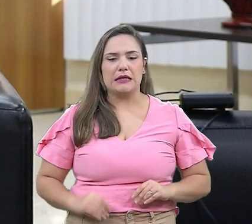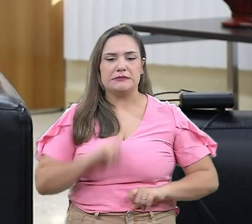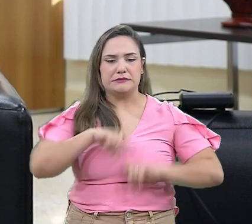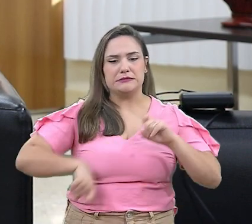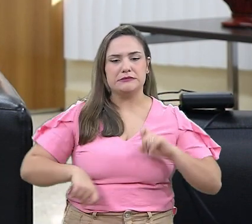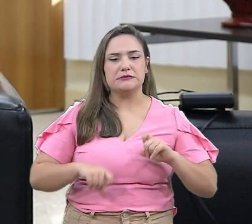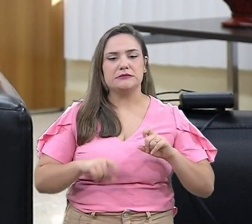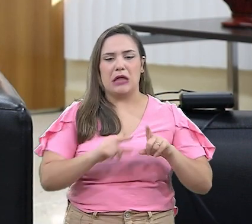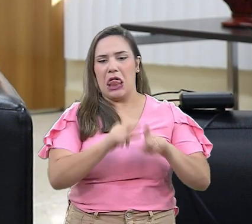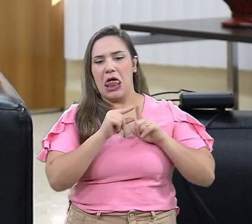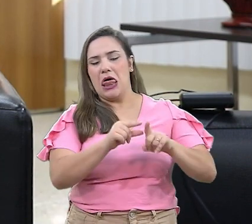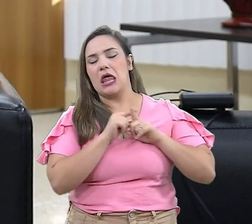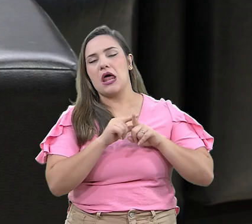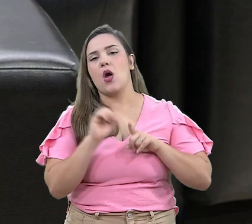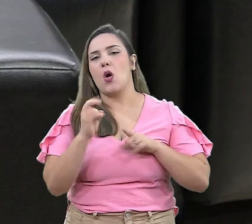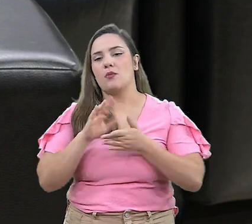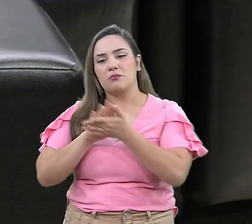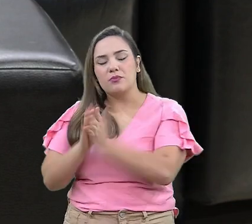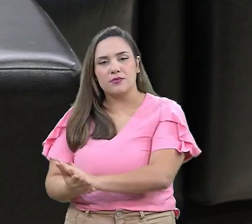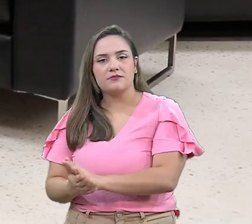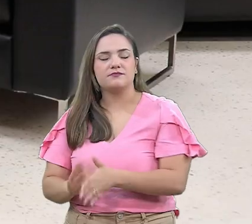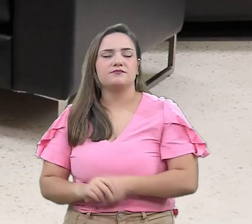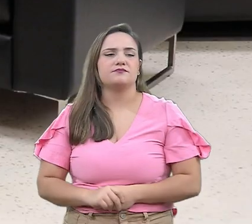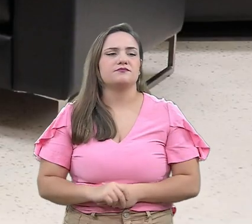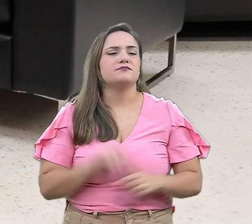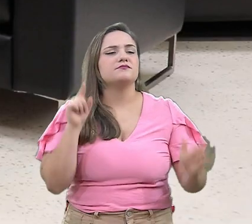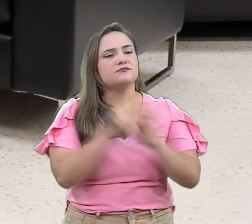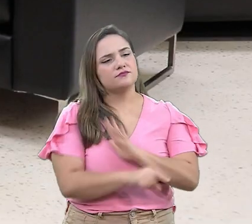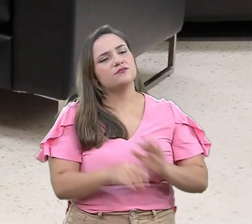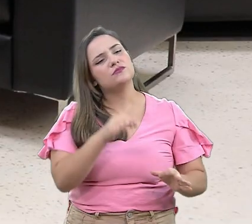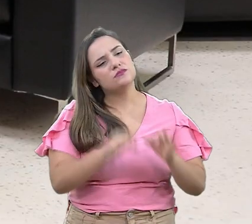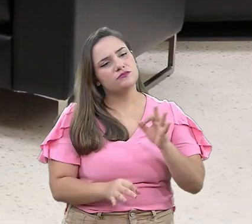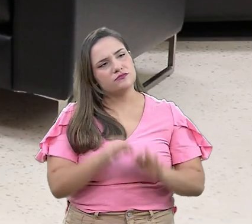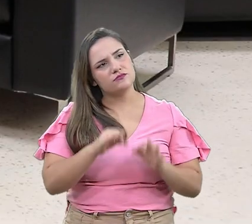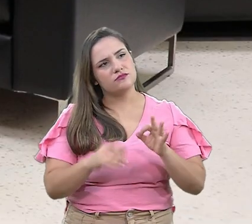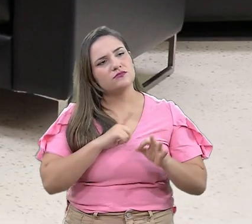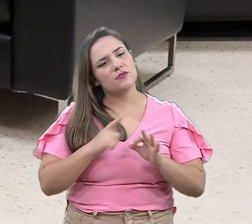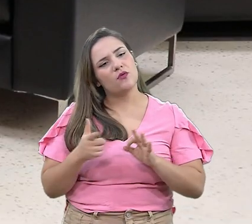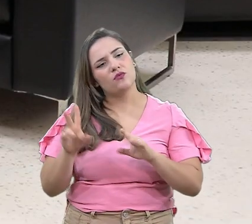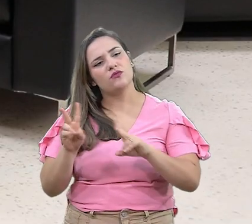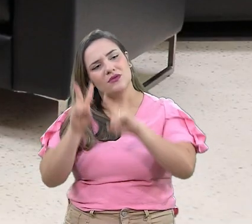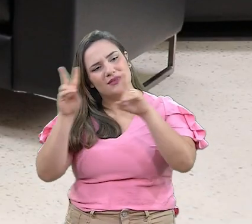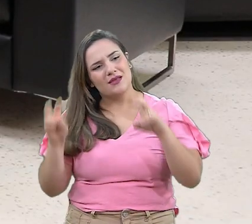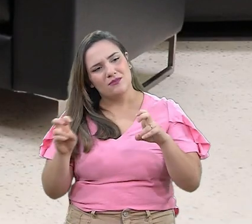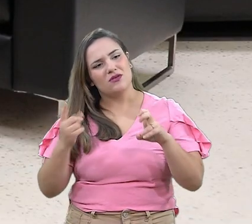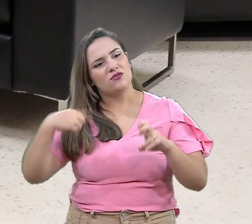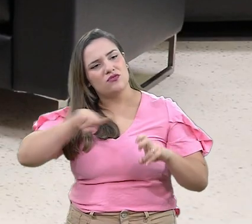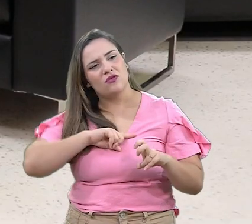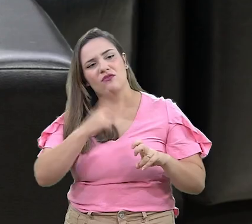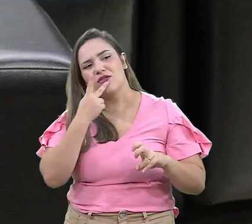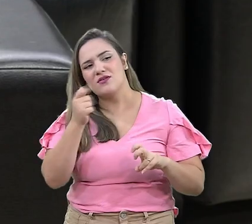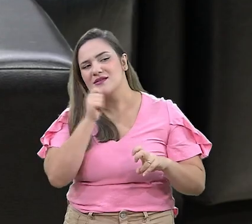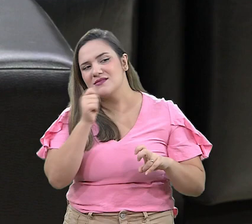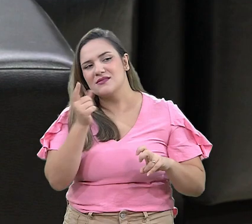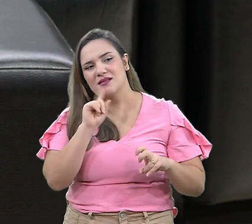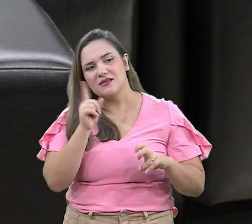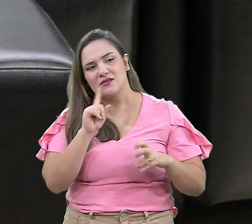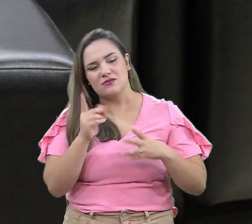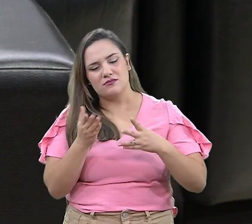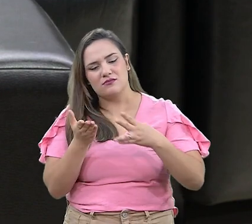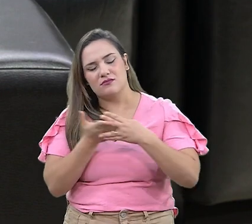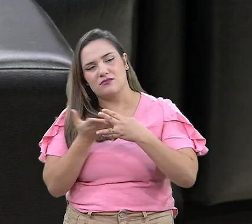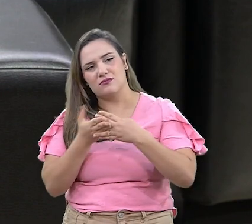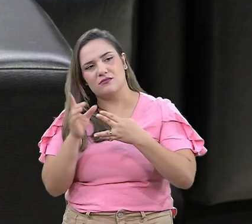sexual e discriminação. Magistrada, tem ainda um outro tipo de assédio que não falamos no primeiro